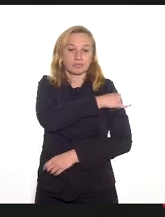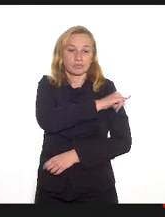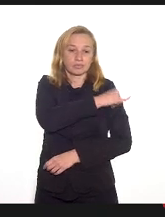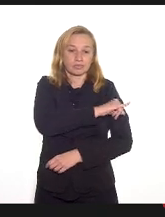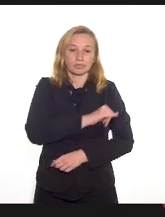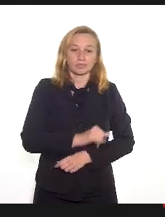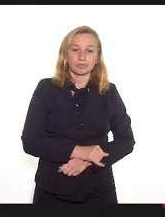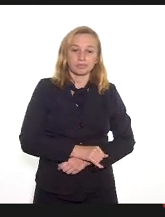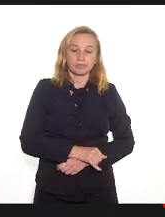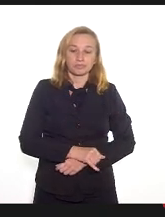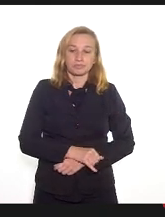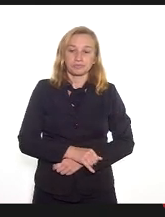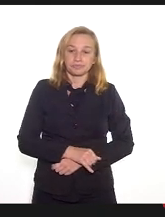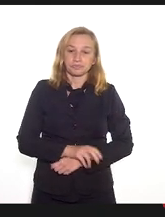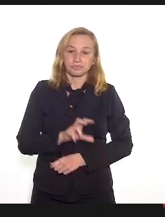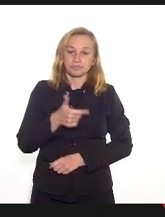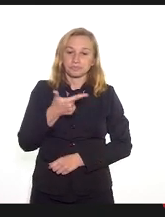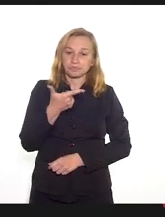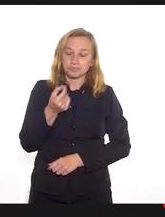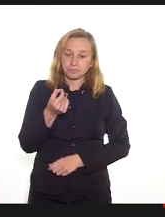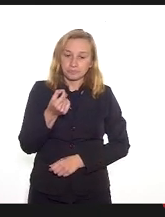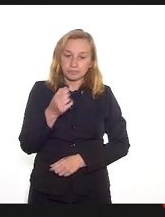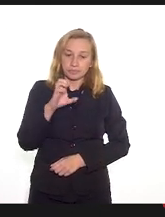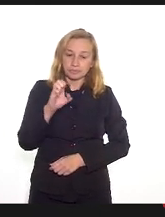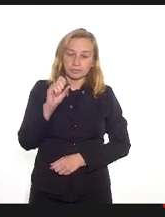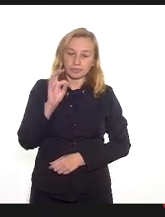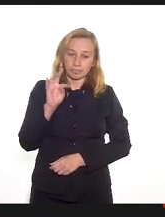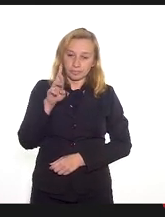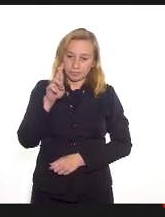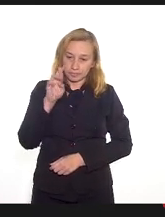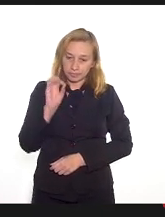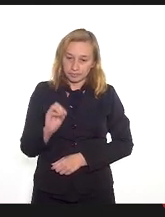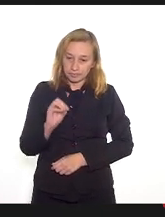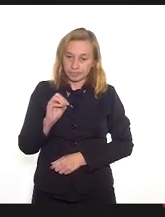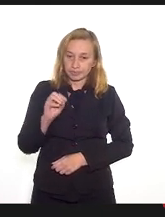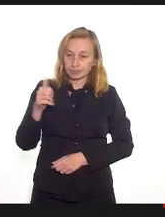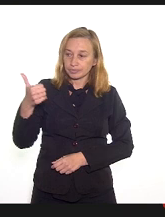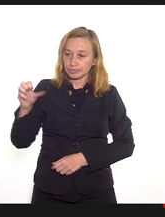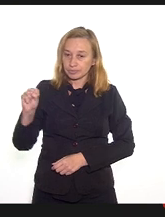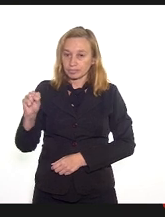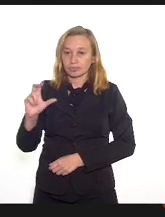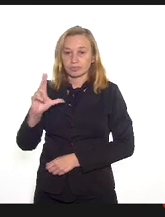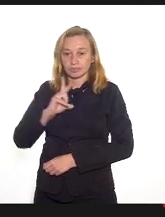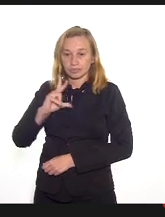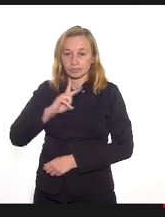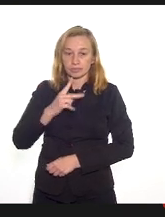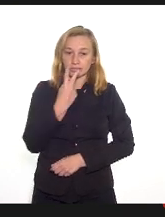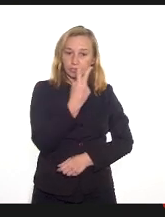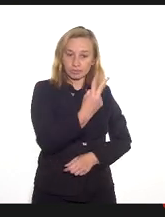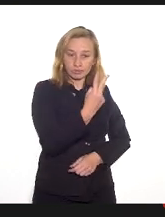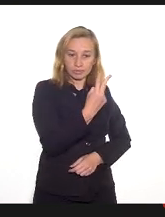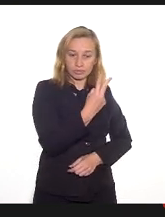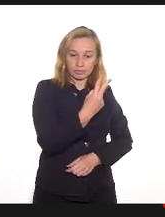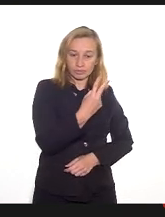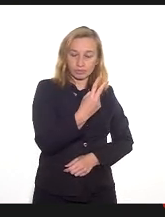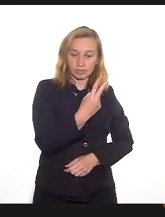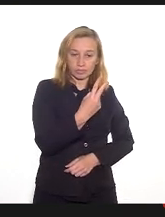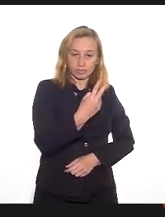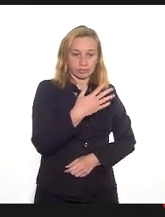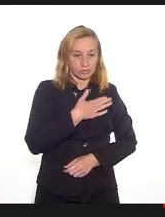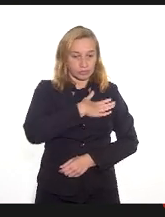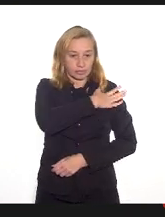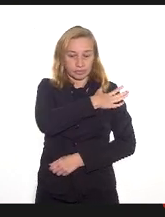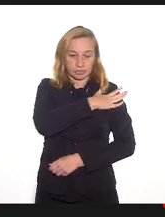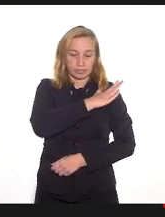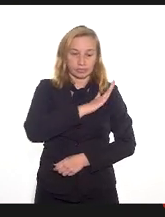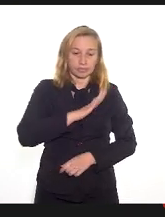Janeiro tem cerca de 20 estaleiros, sendo que 18 privados e 2 estaleiros militares. Os